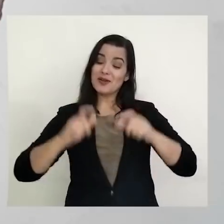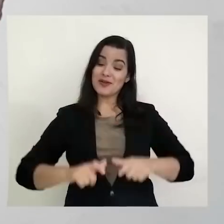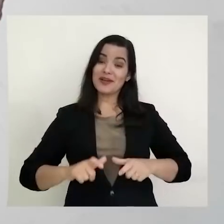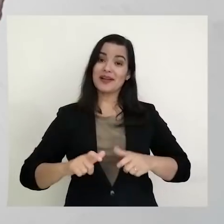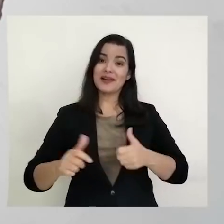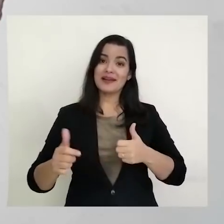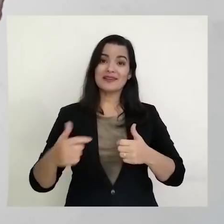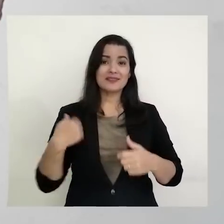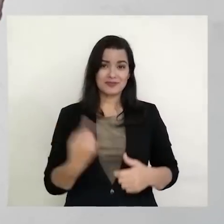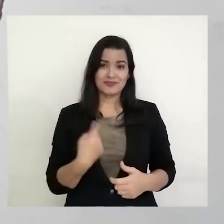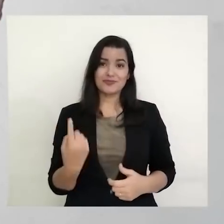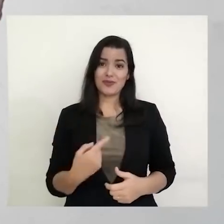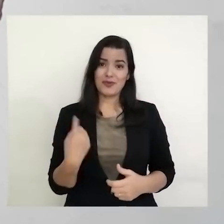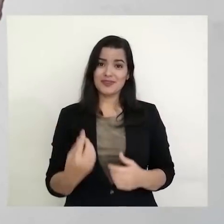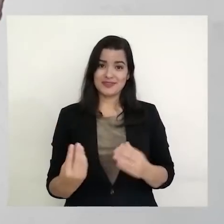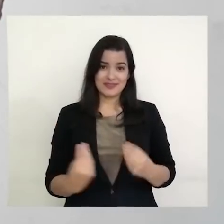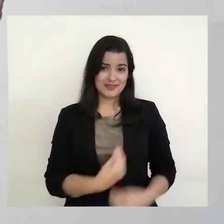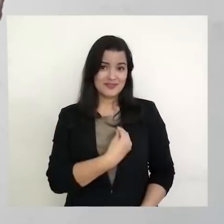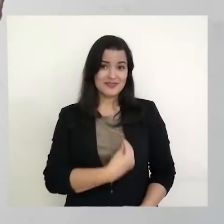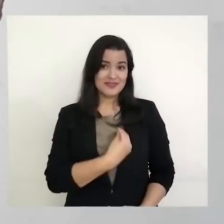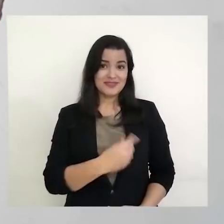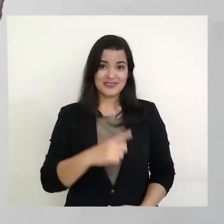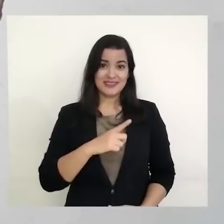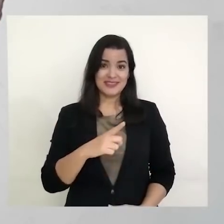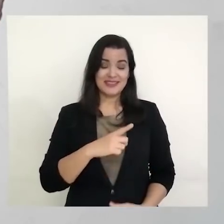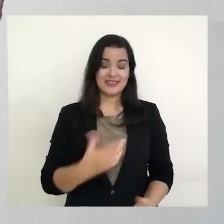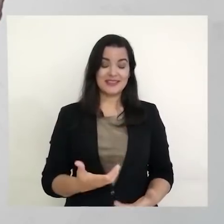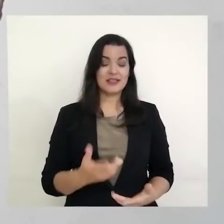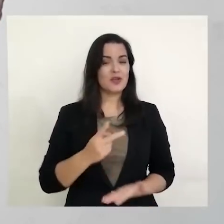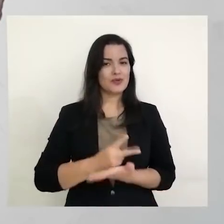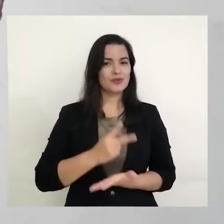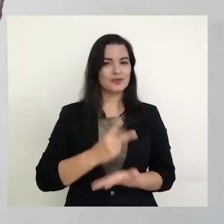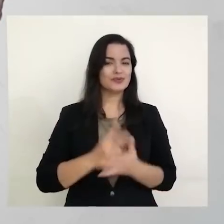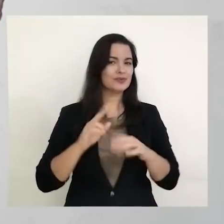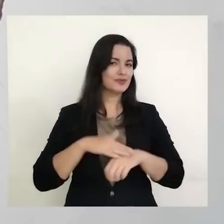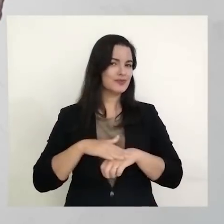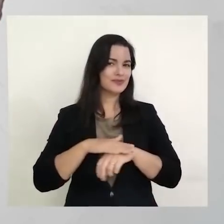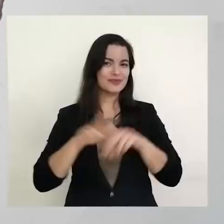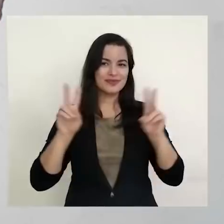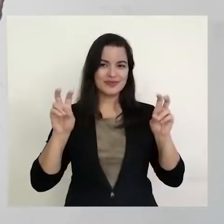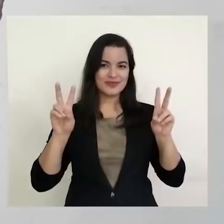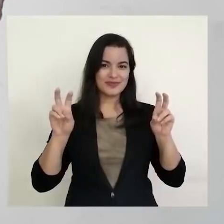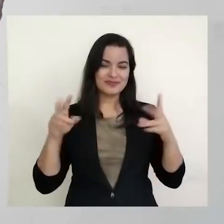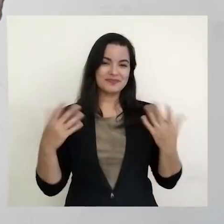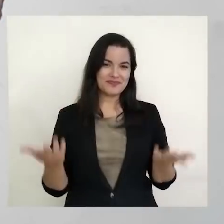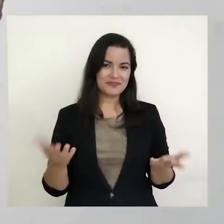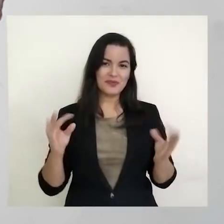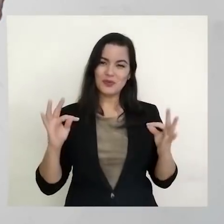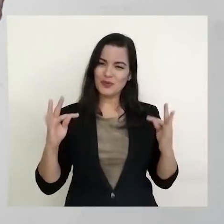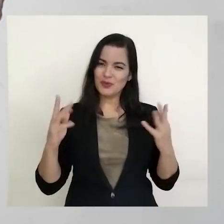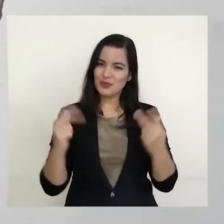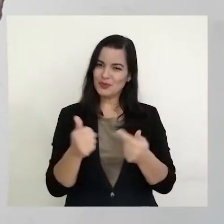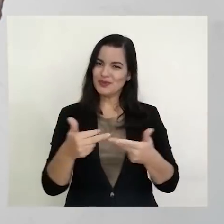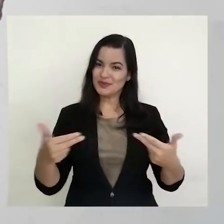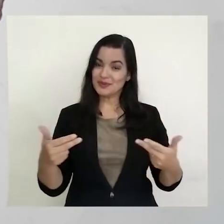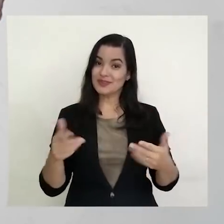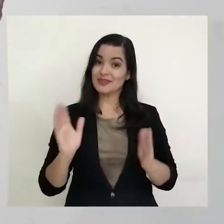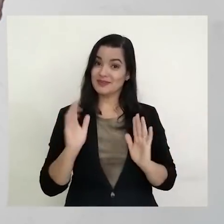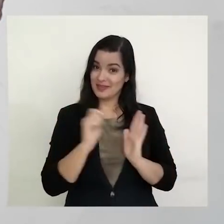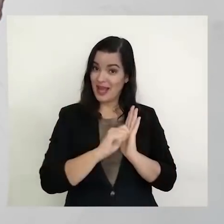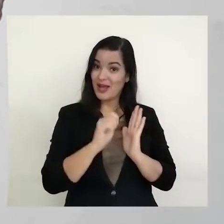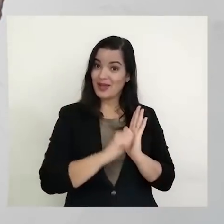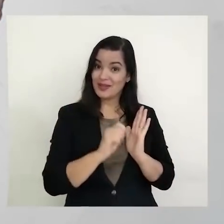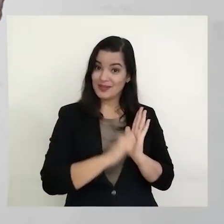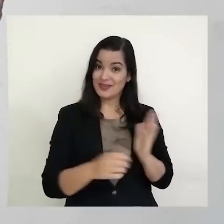de vivência. Nós vamos continuar falando um pouquinho mais a respeito de tudo isso. Então já tomem